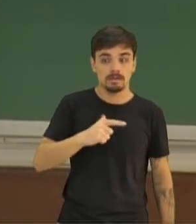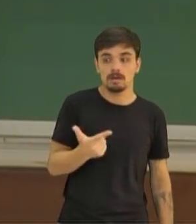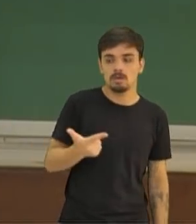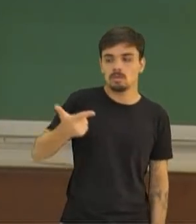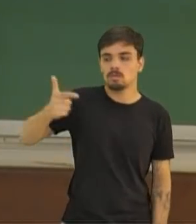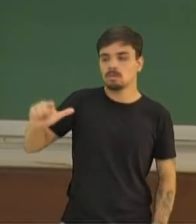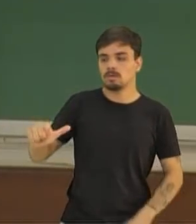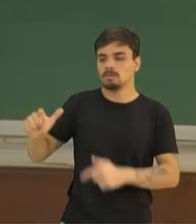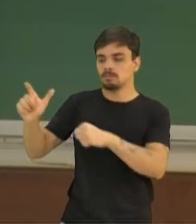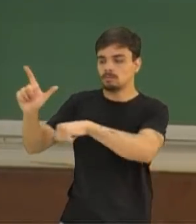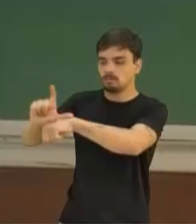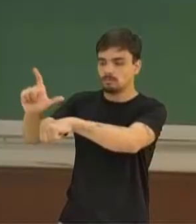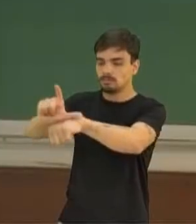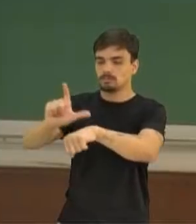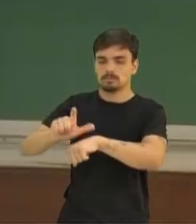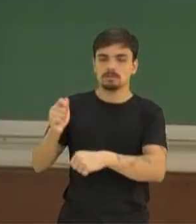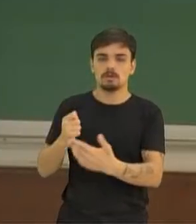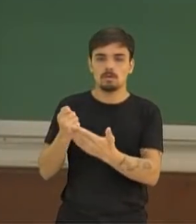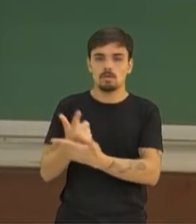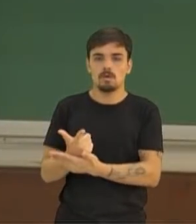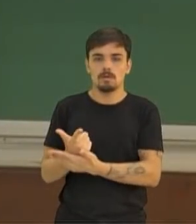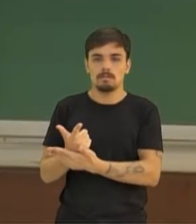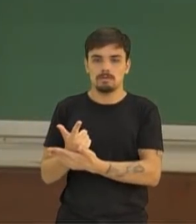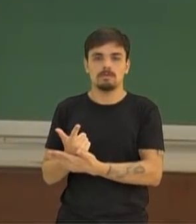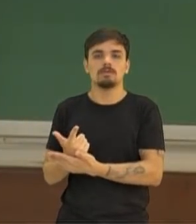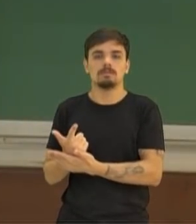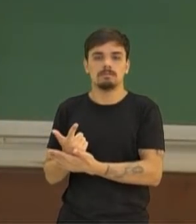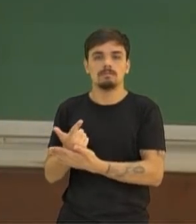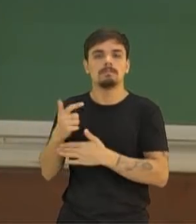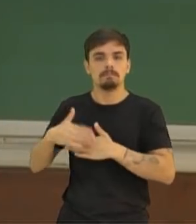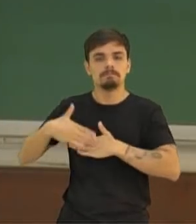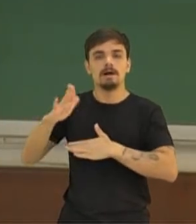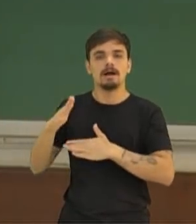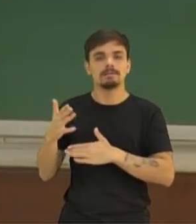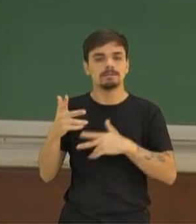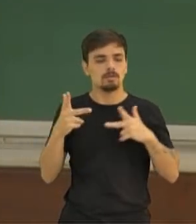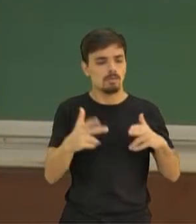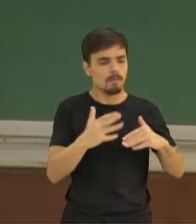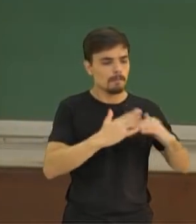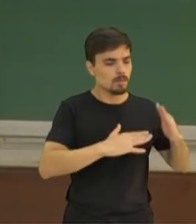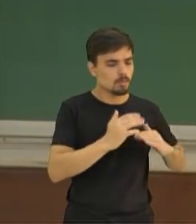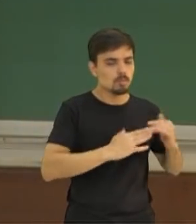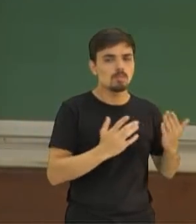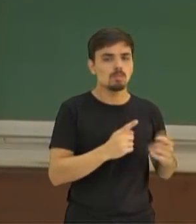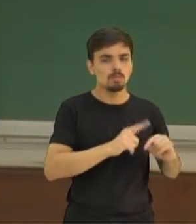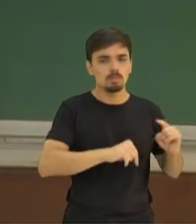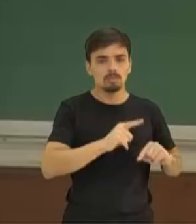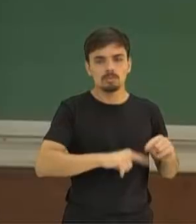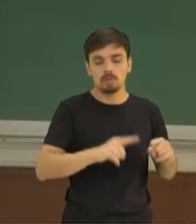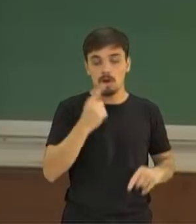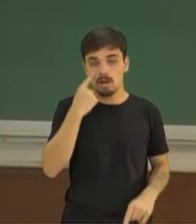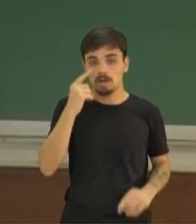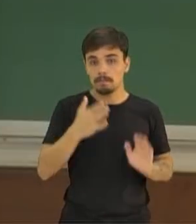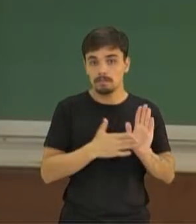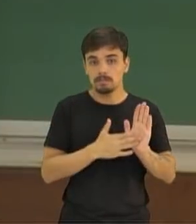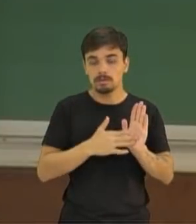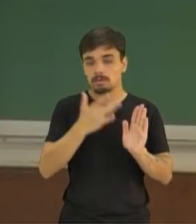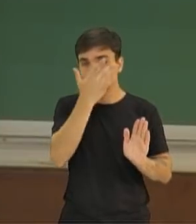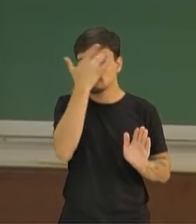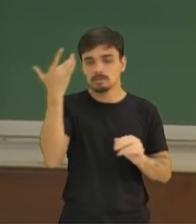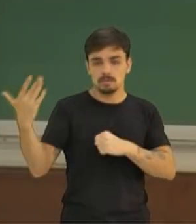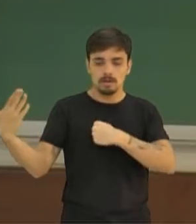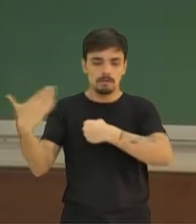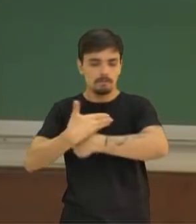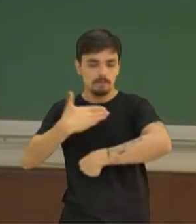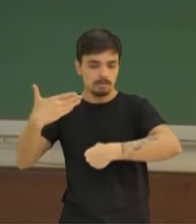outros estabelecimentos cobram mais pelo mesmo produto. Olha só, ele fez uma promessa. Quem não vier para a Hortifruti